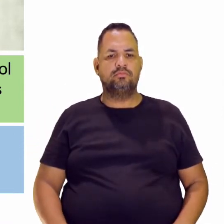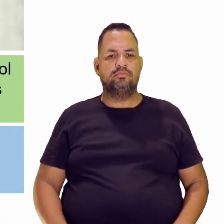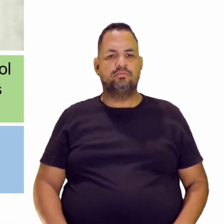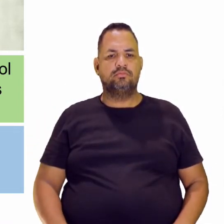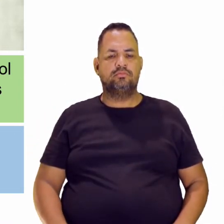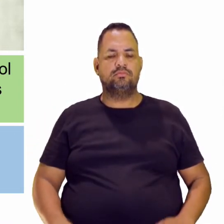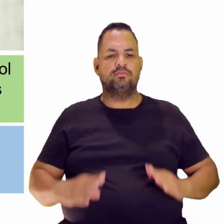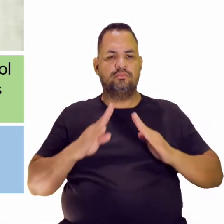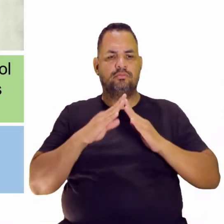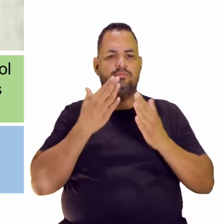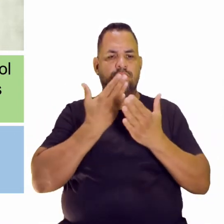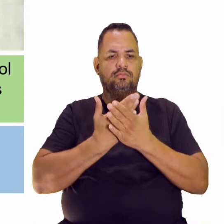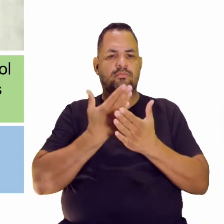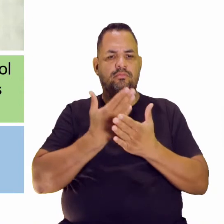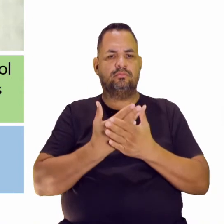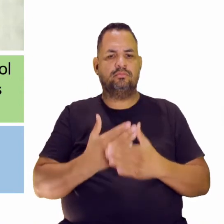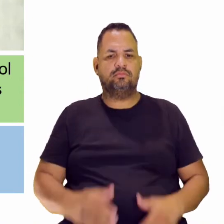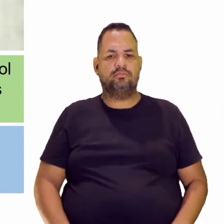Estudou